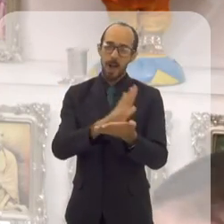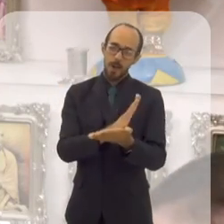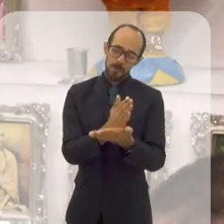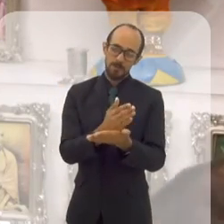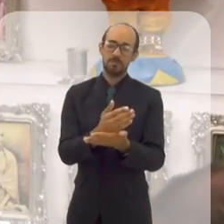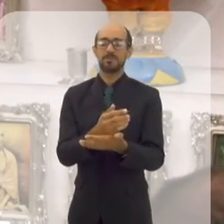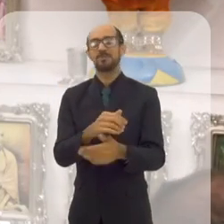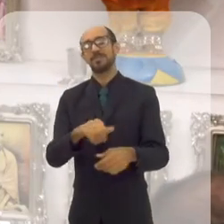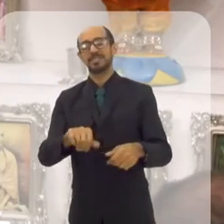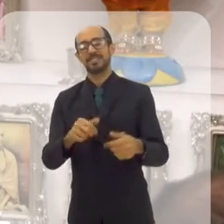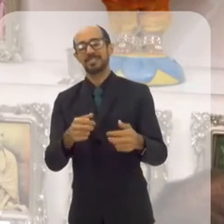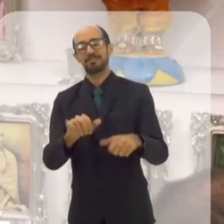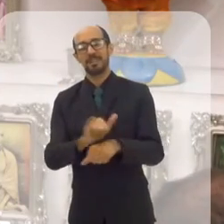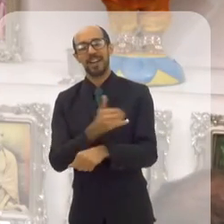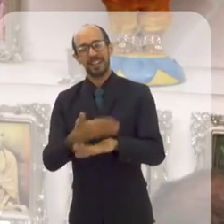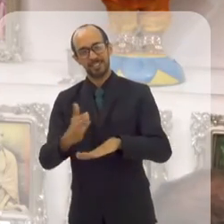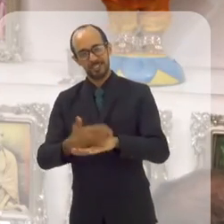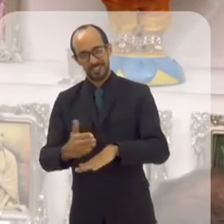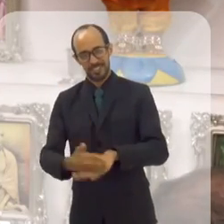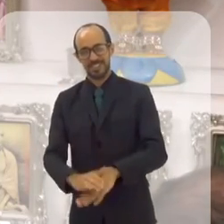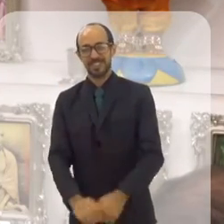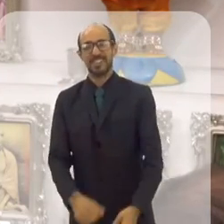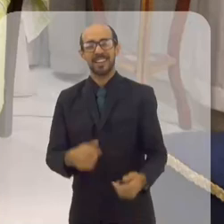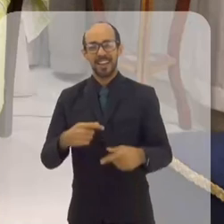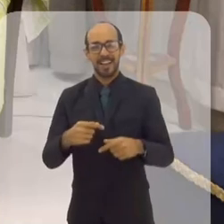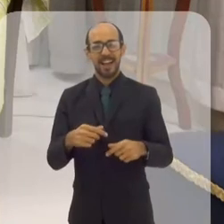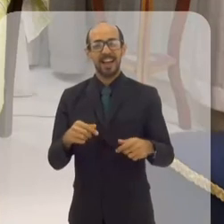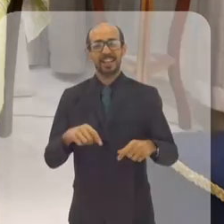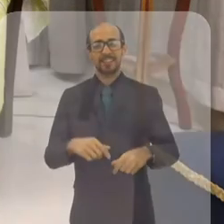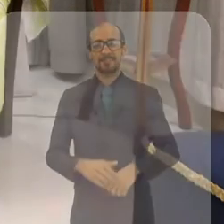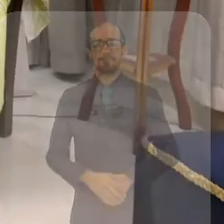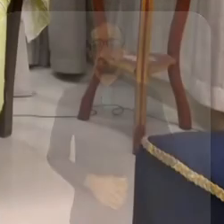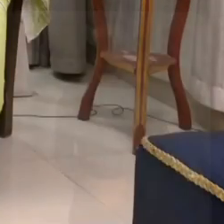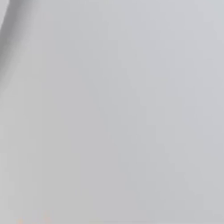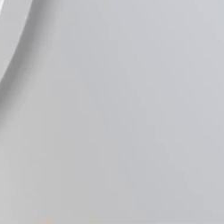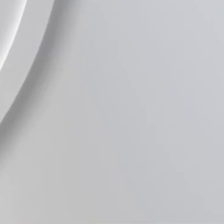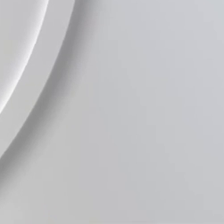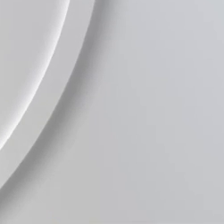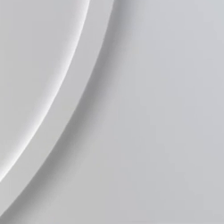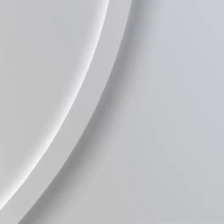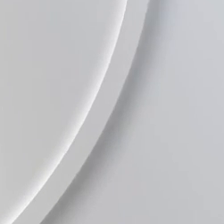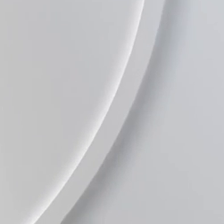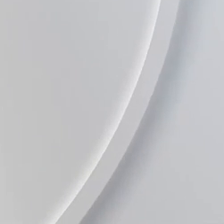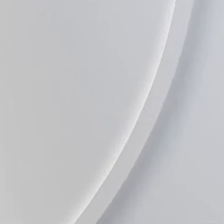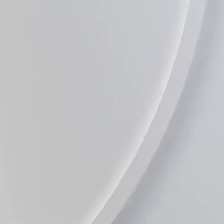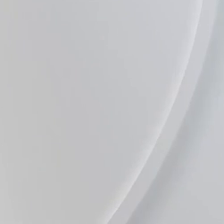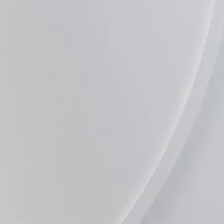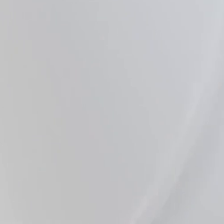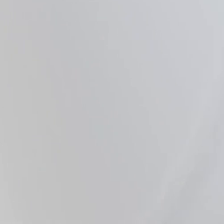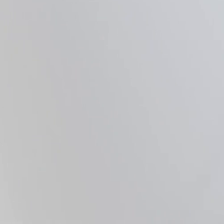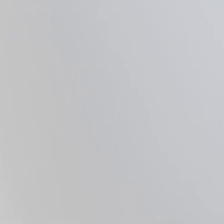algumas coisas do yoga já na prática até daqui a pouco a